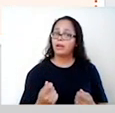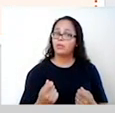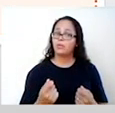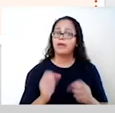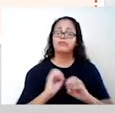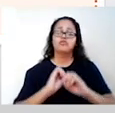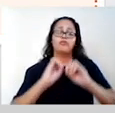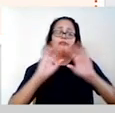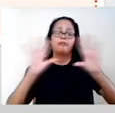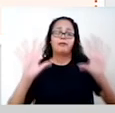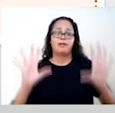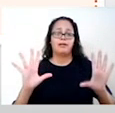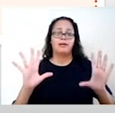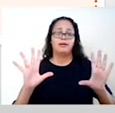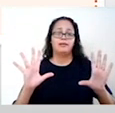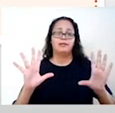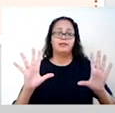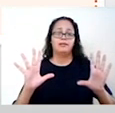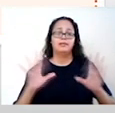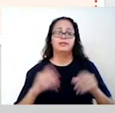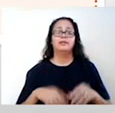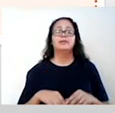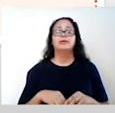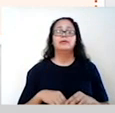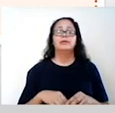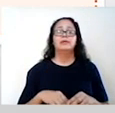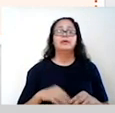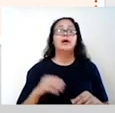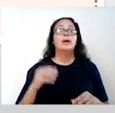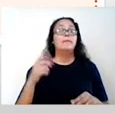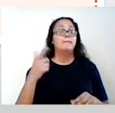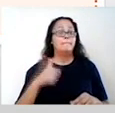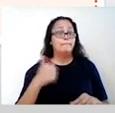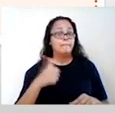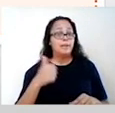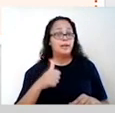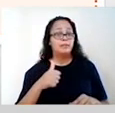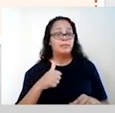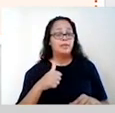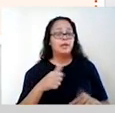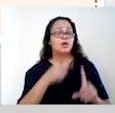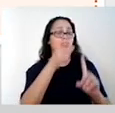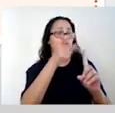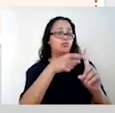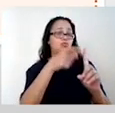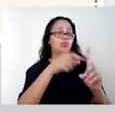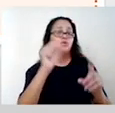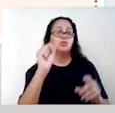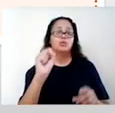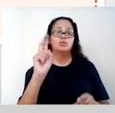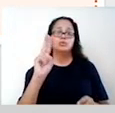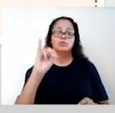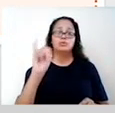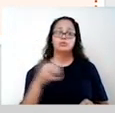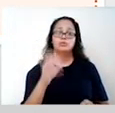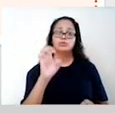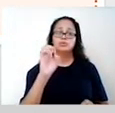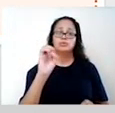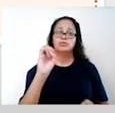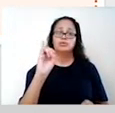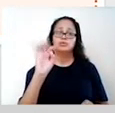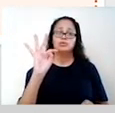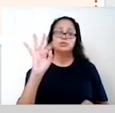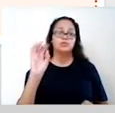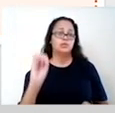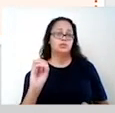Frases na ordem direta, vocês se lembram disso? Então, primeiro o sujeito, depois o predicado. E palavras que não tenham duplo sentido, porque se eu quero